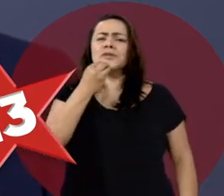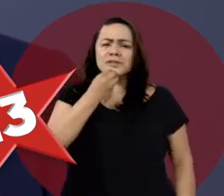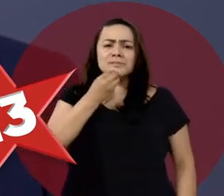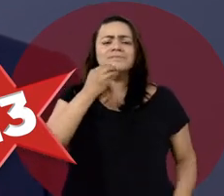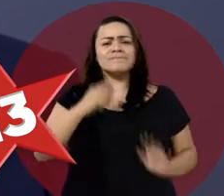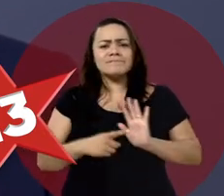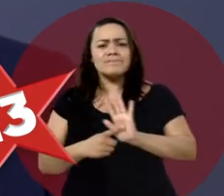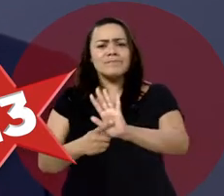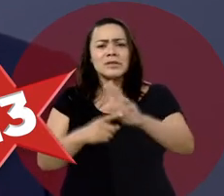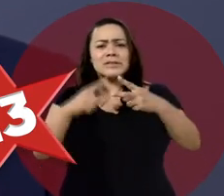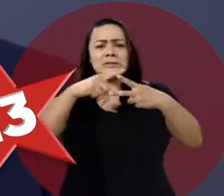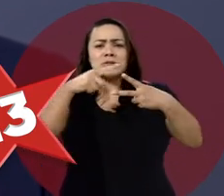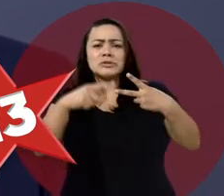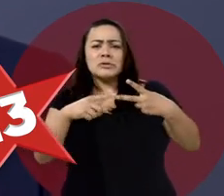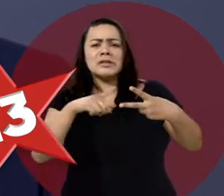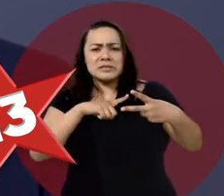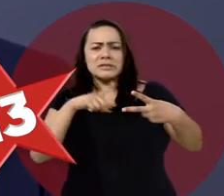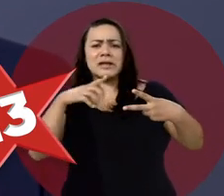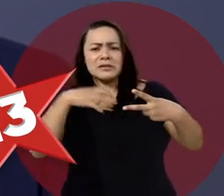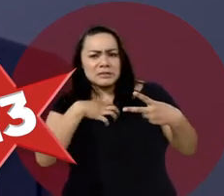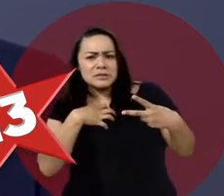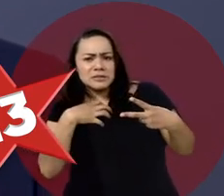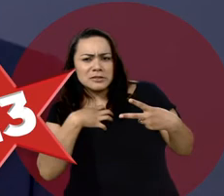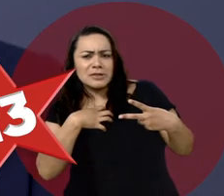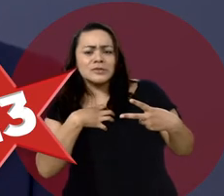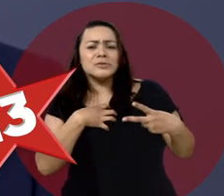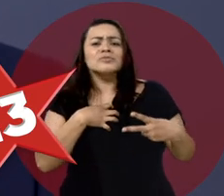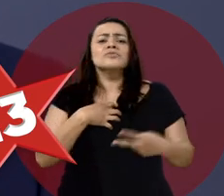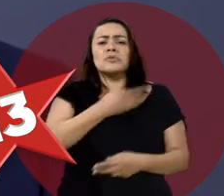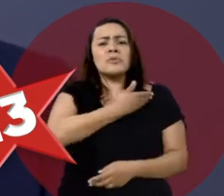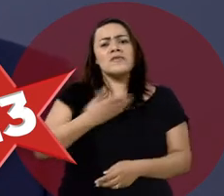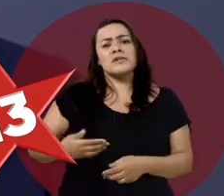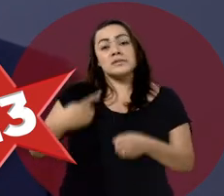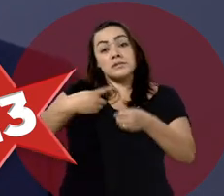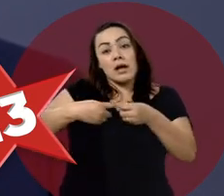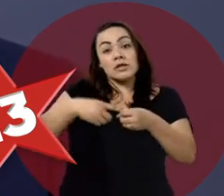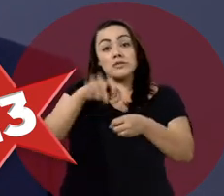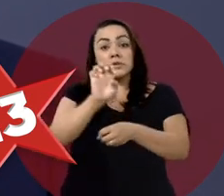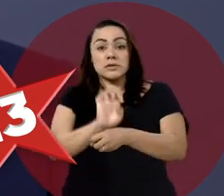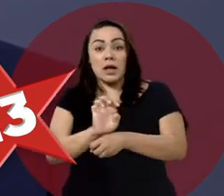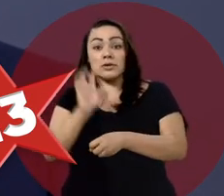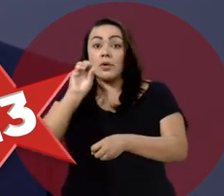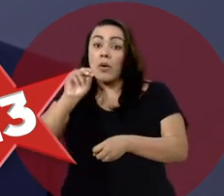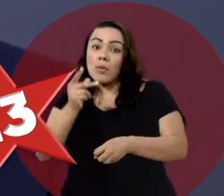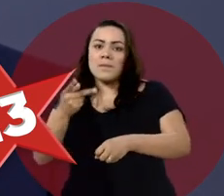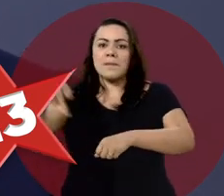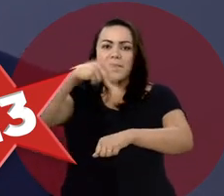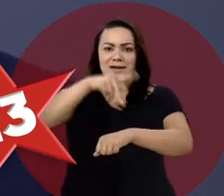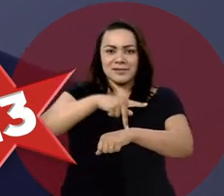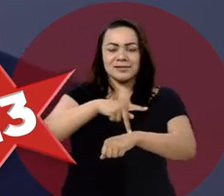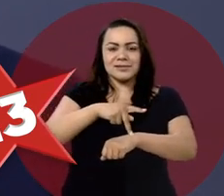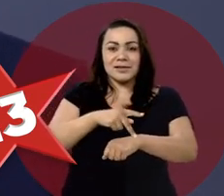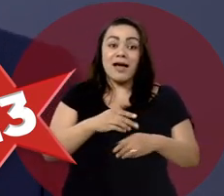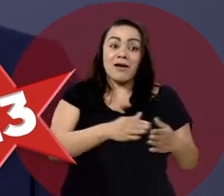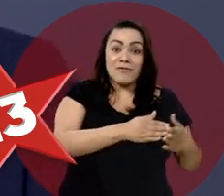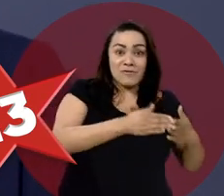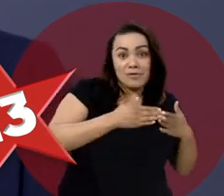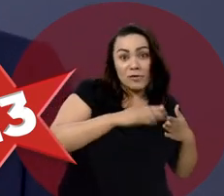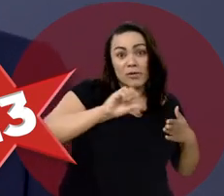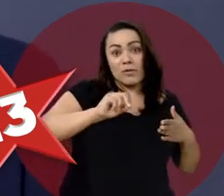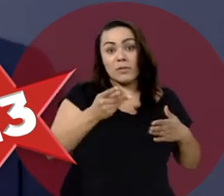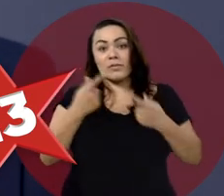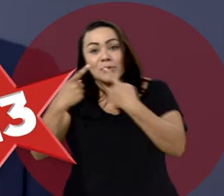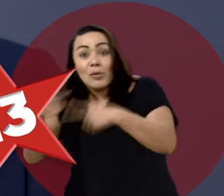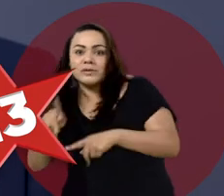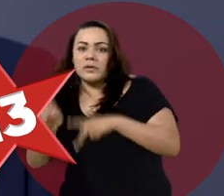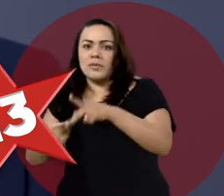de mostrar que existe duas maneiras de ficou governar uma cidade no estado ou país a favor ou